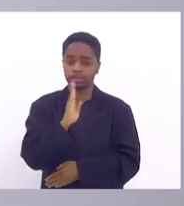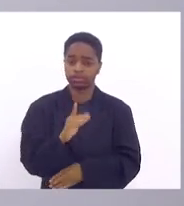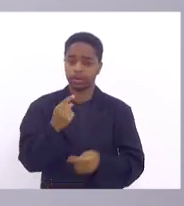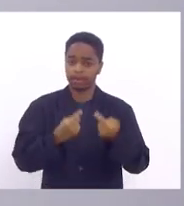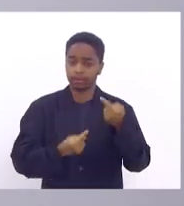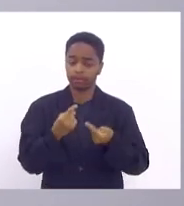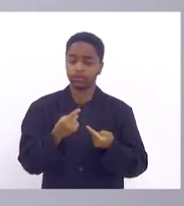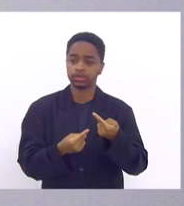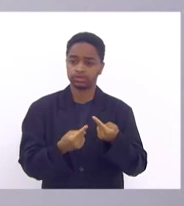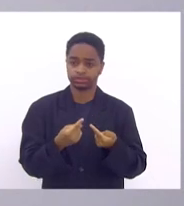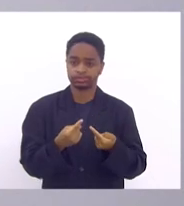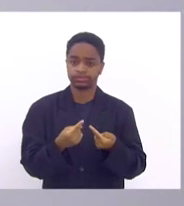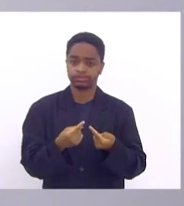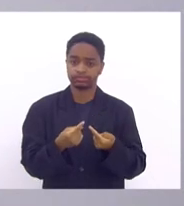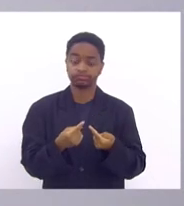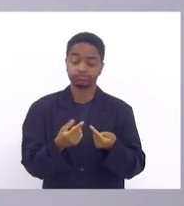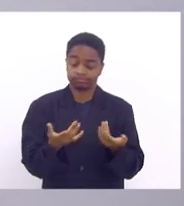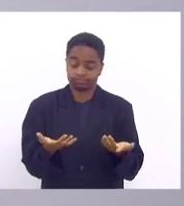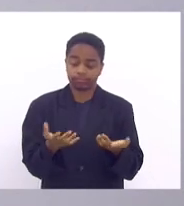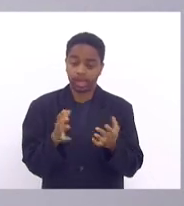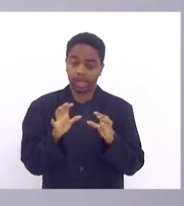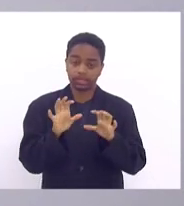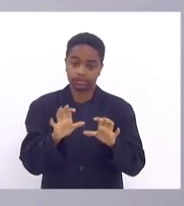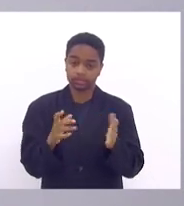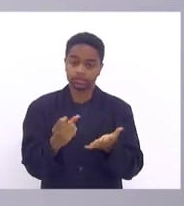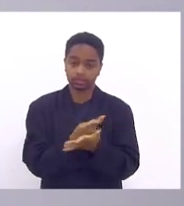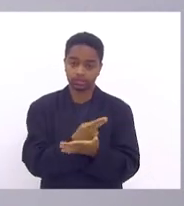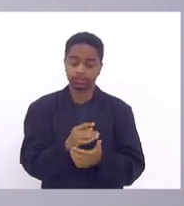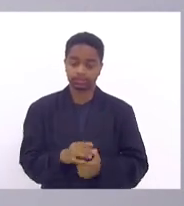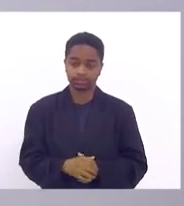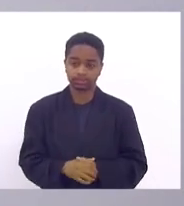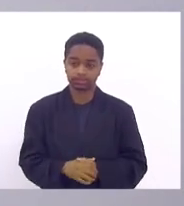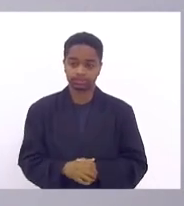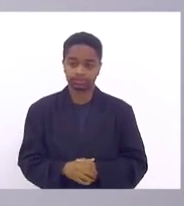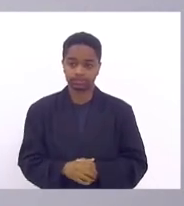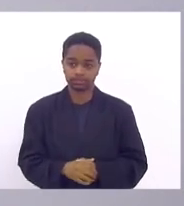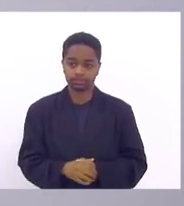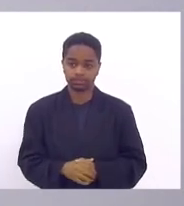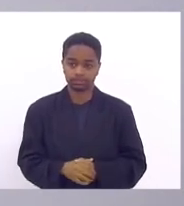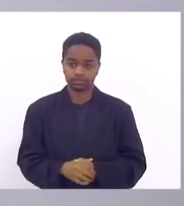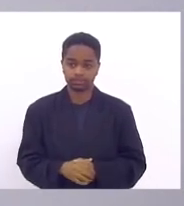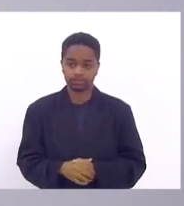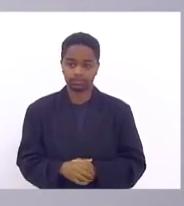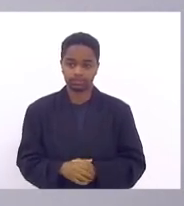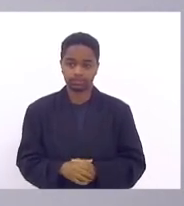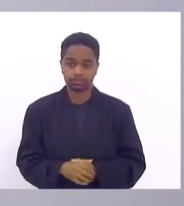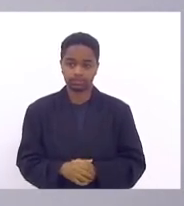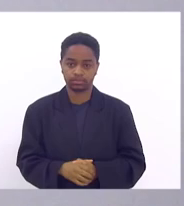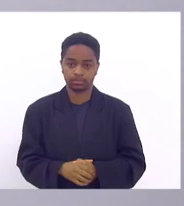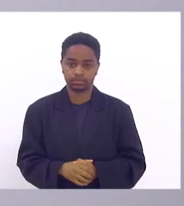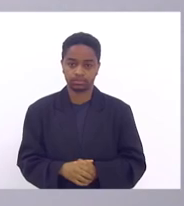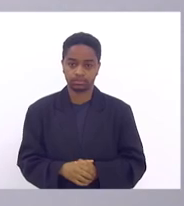Brasil é o que fizeram com a política do nosso Brasil